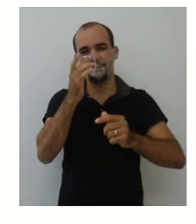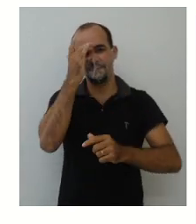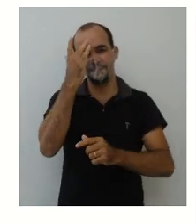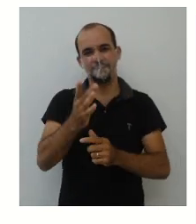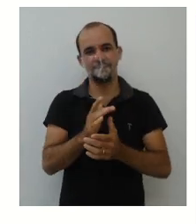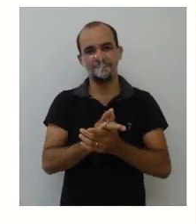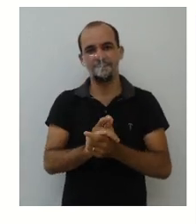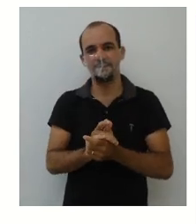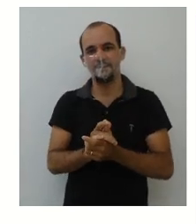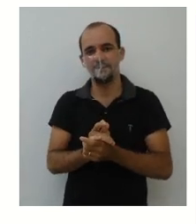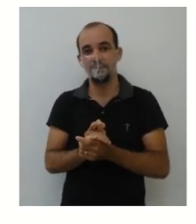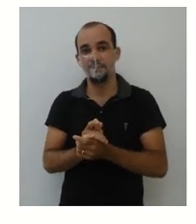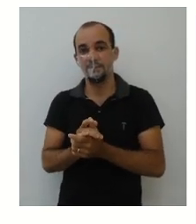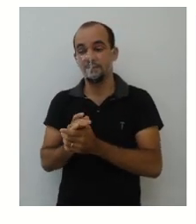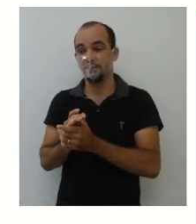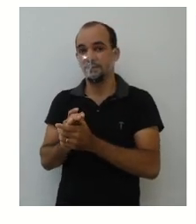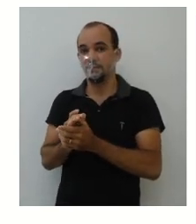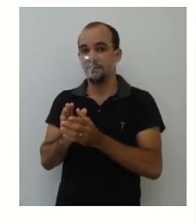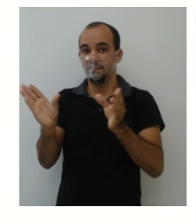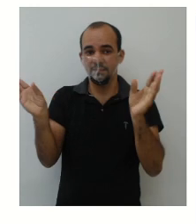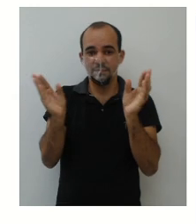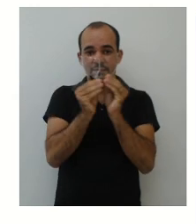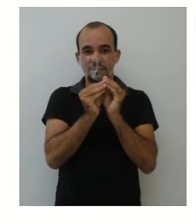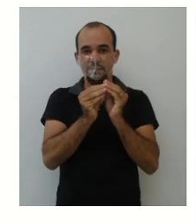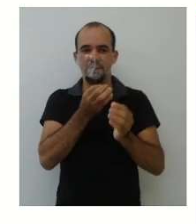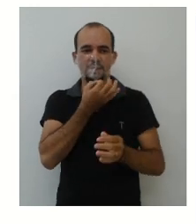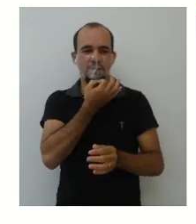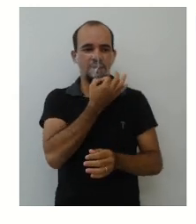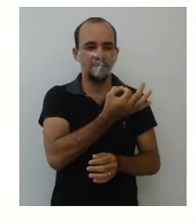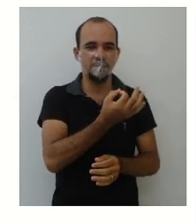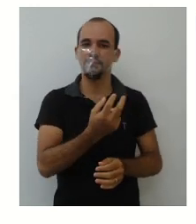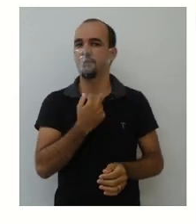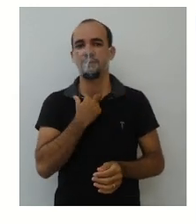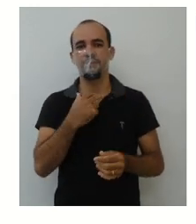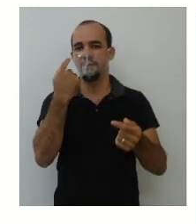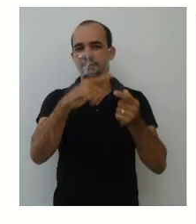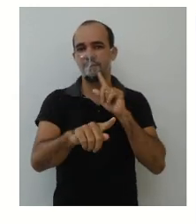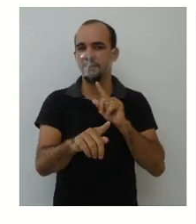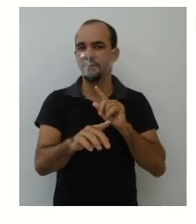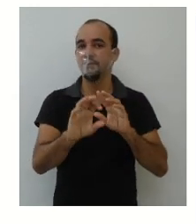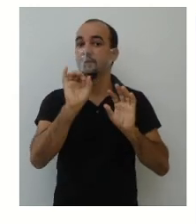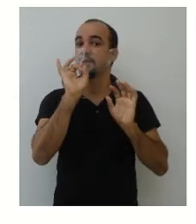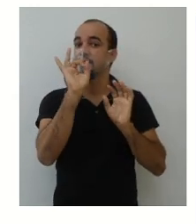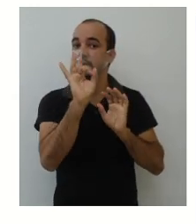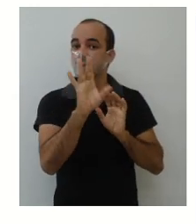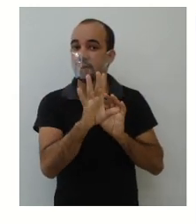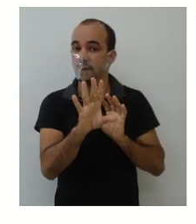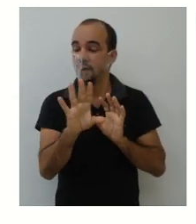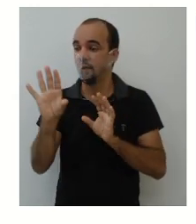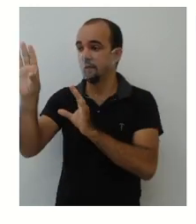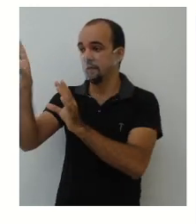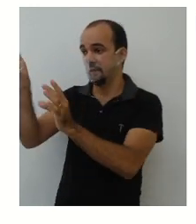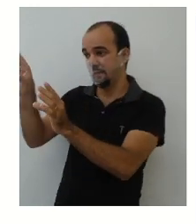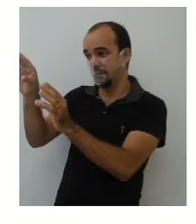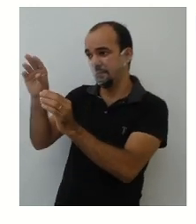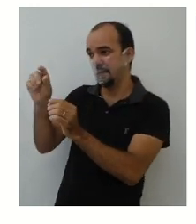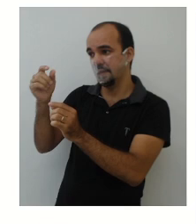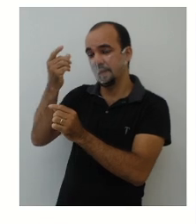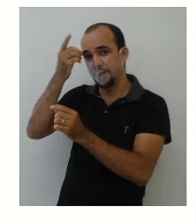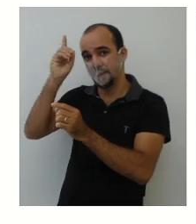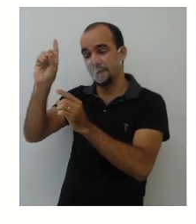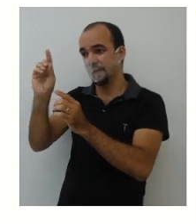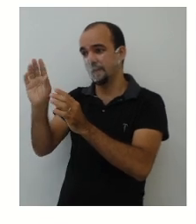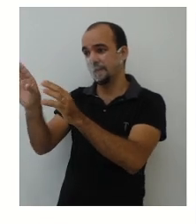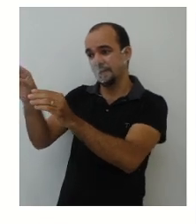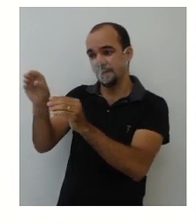resumo, você não pode dar opinião, tá? Então, você não está dizendo, você não pode dizer se o texto é bom, se foi difícil, você